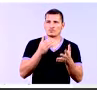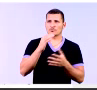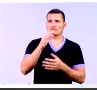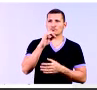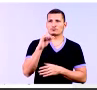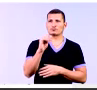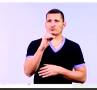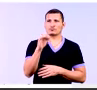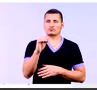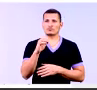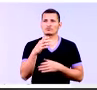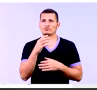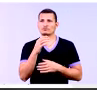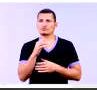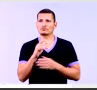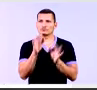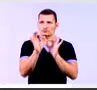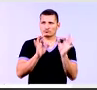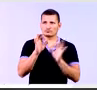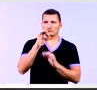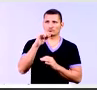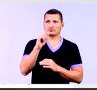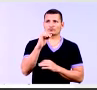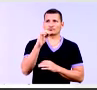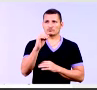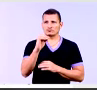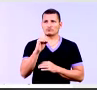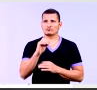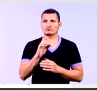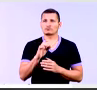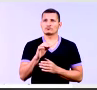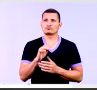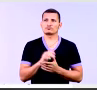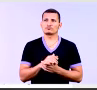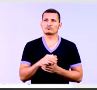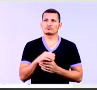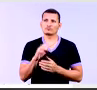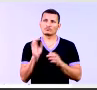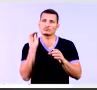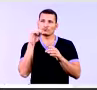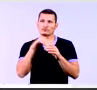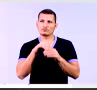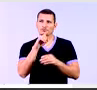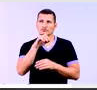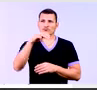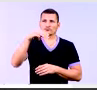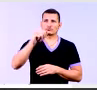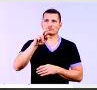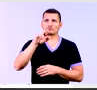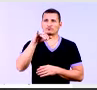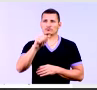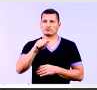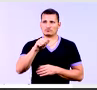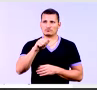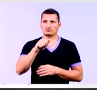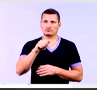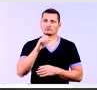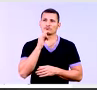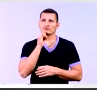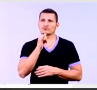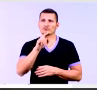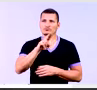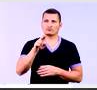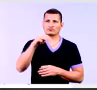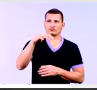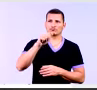um dado, basta clicar no botão criados daquele usuário. Então eu coloquei Maria do Carmo, mas se o nome por acaso fosse somente